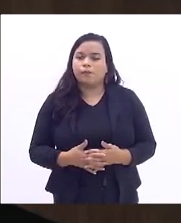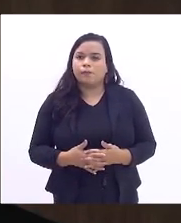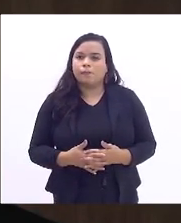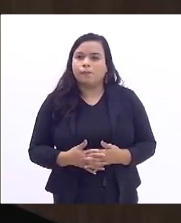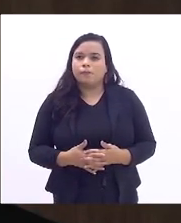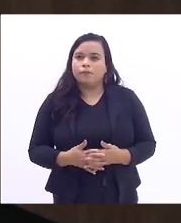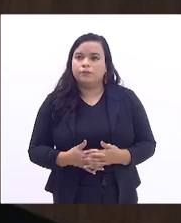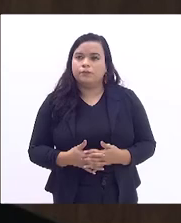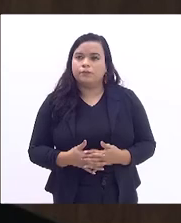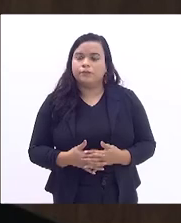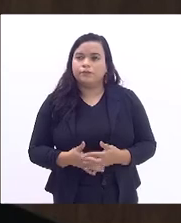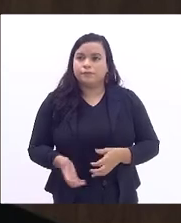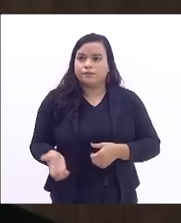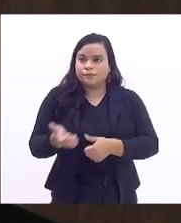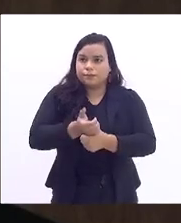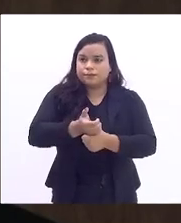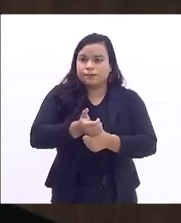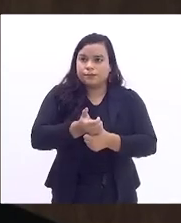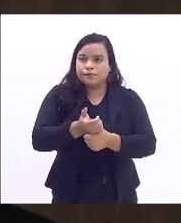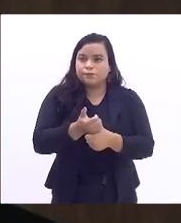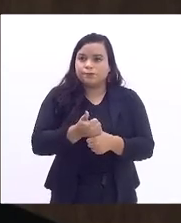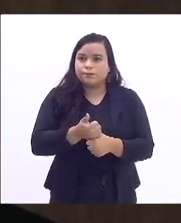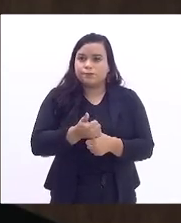e o substitutivo